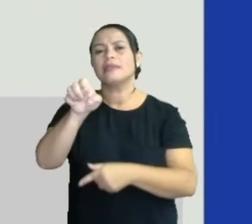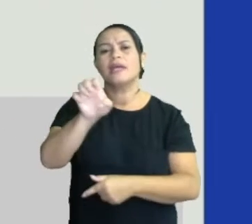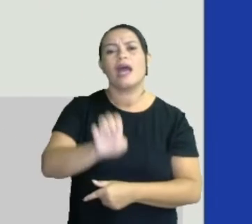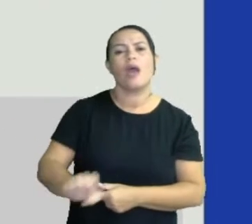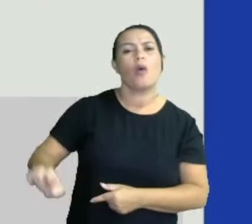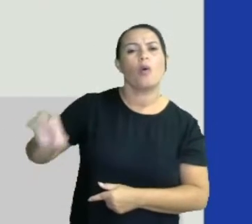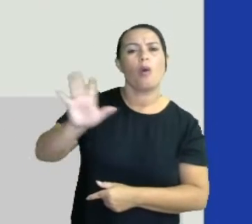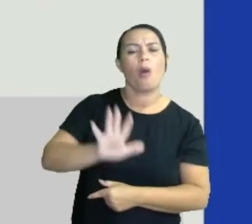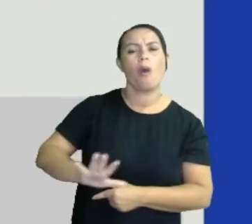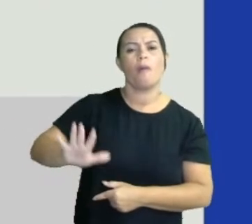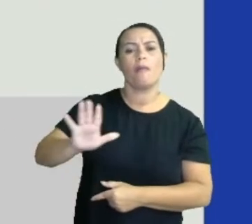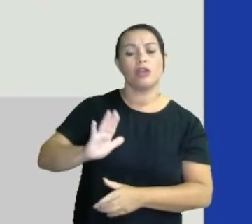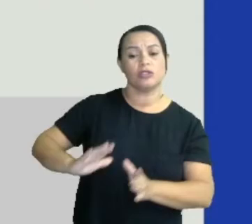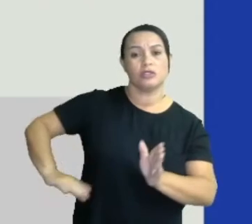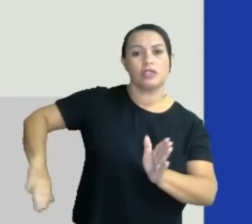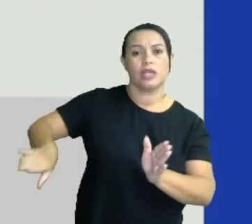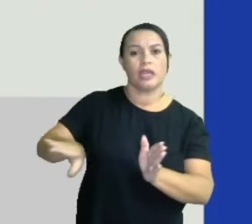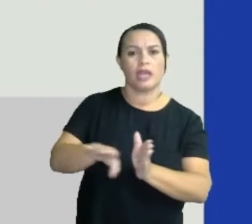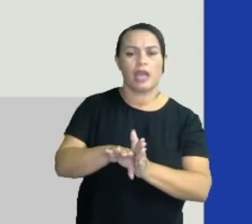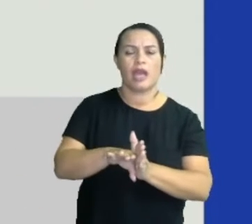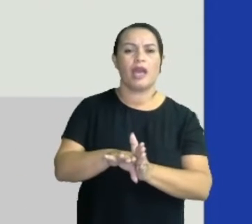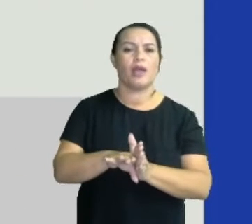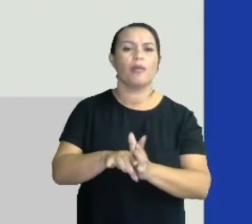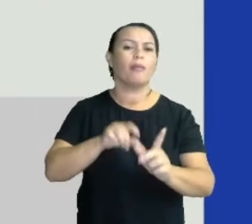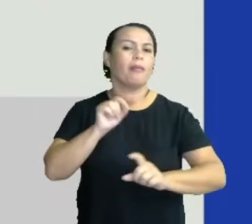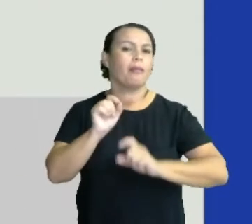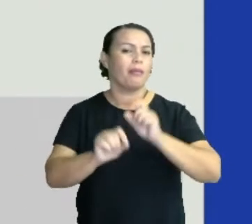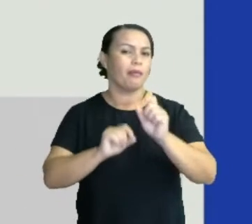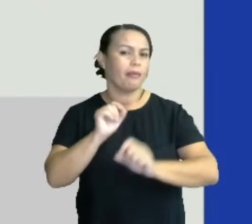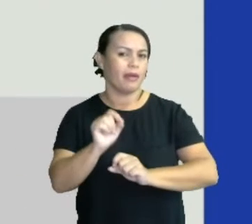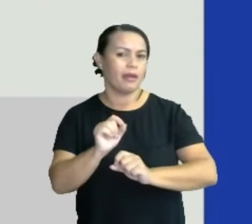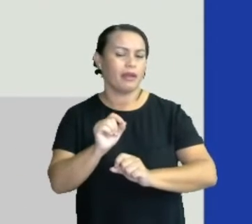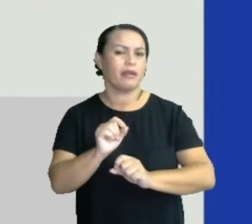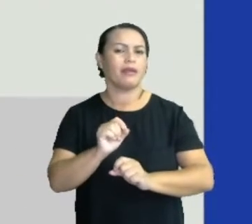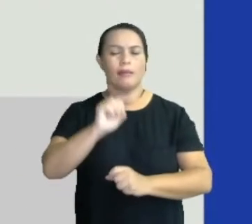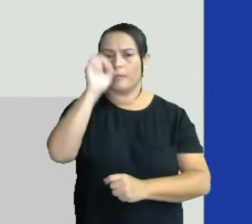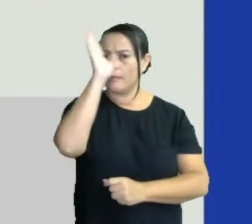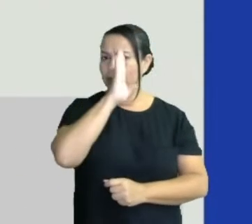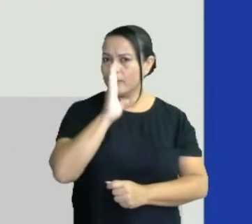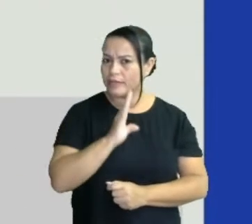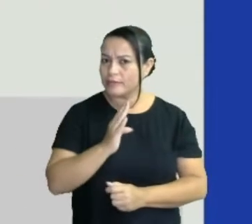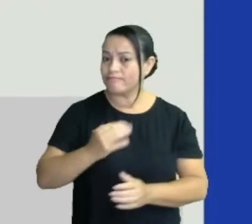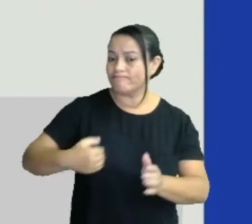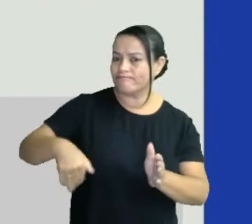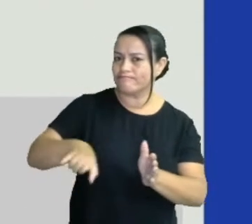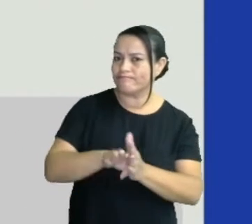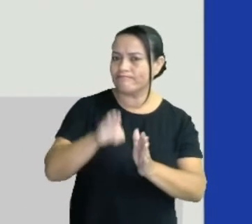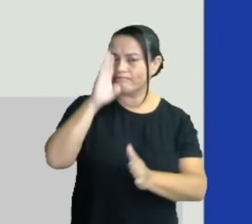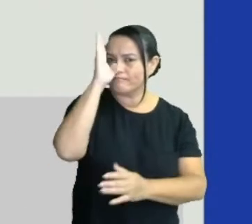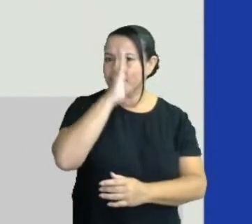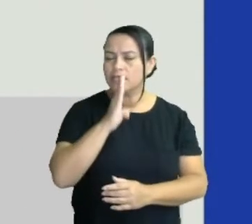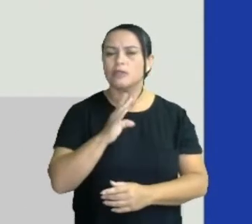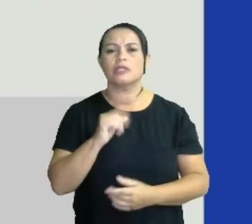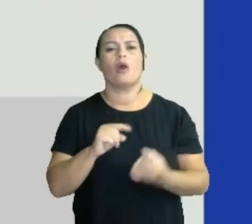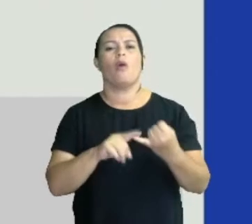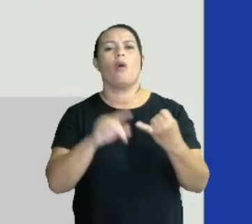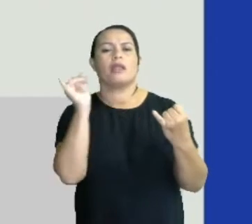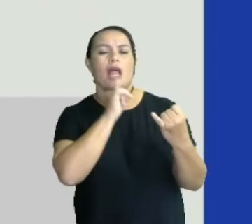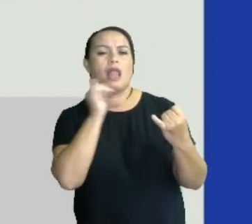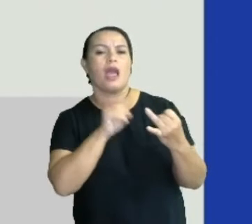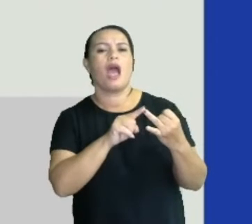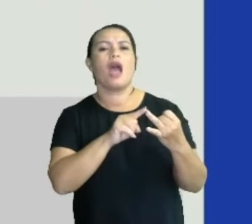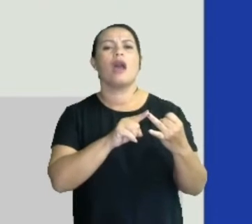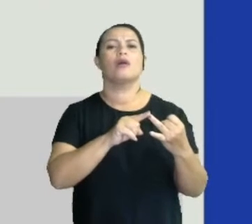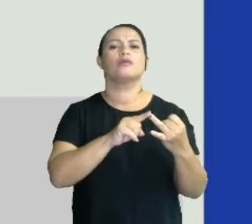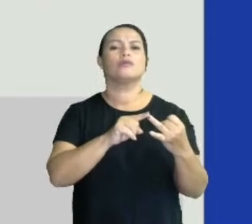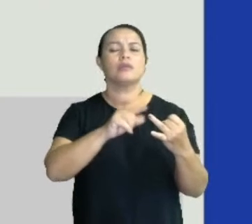europeu, chegam para o Brasil. Então, italianos,